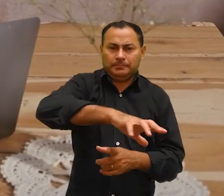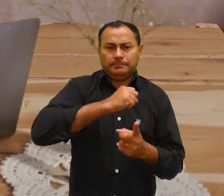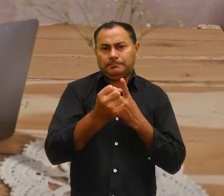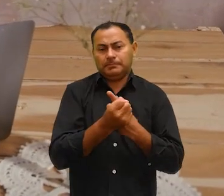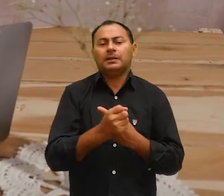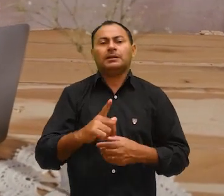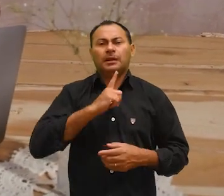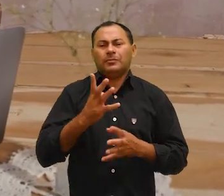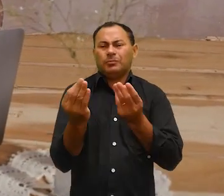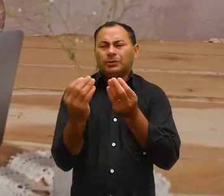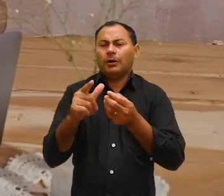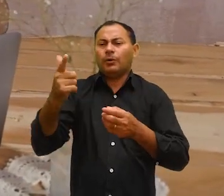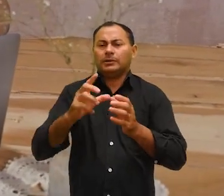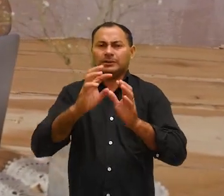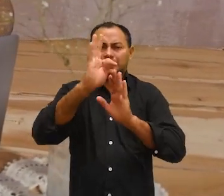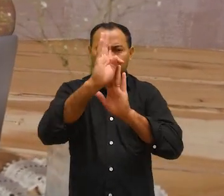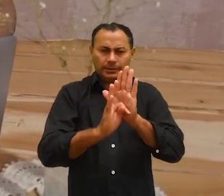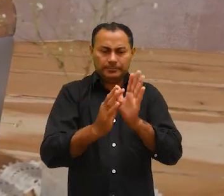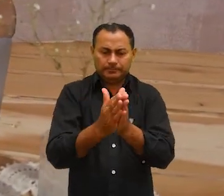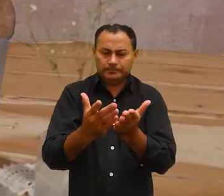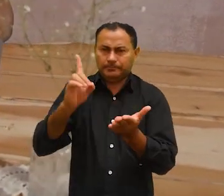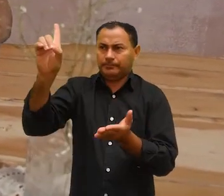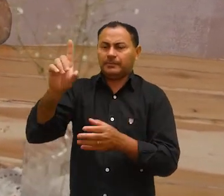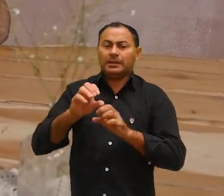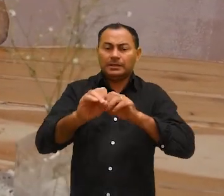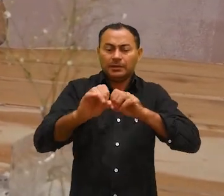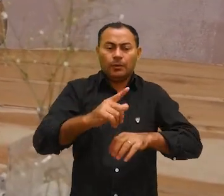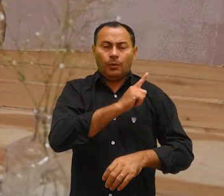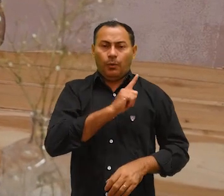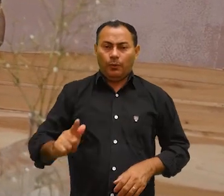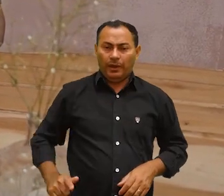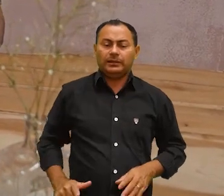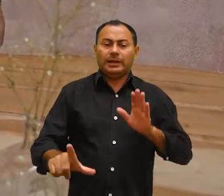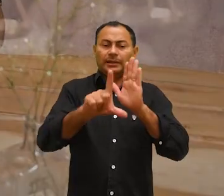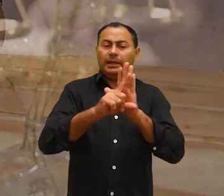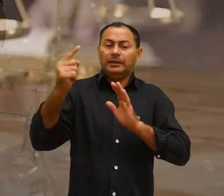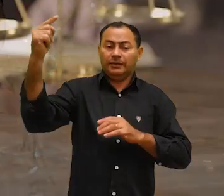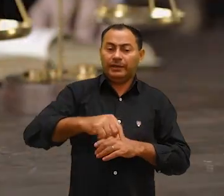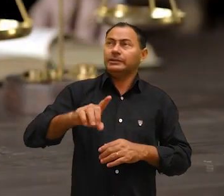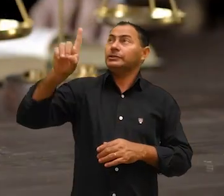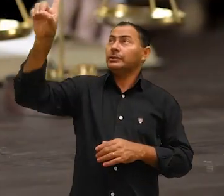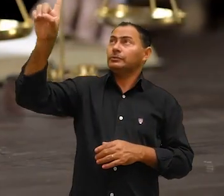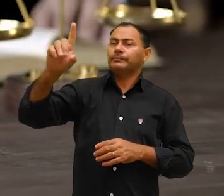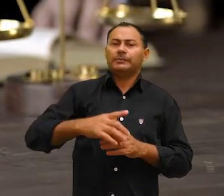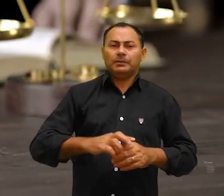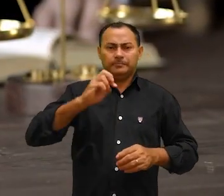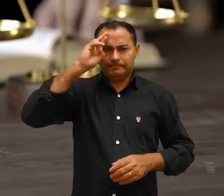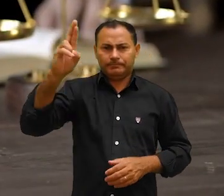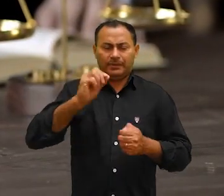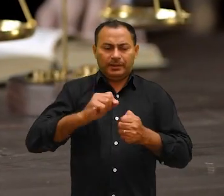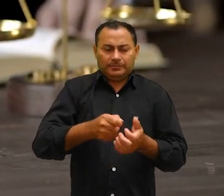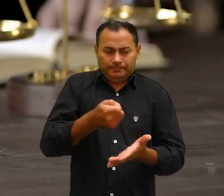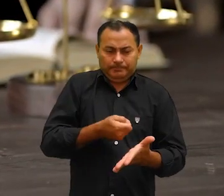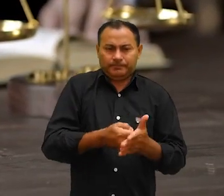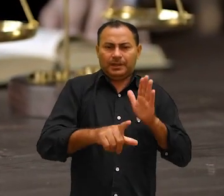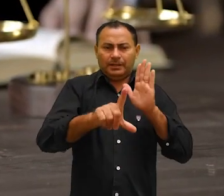sociedade. Existem muitas outras passagens bíblicas ensinando que o governo e a lei vêm de Deus e existem as autoridades que fazem